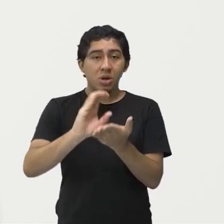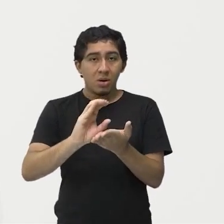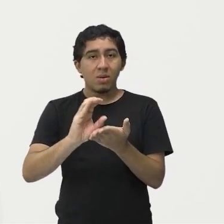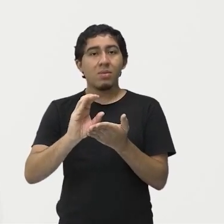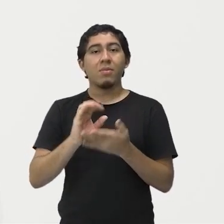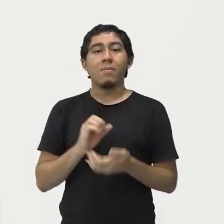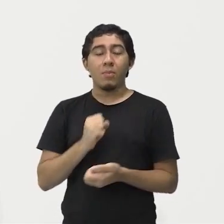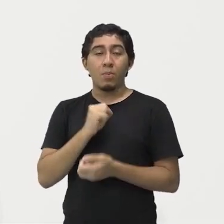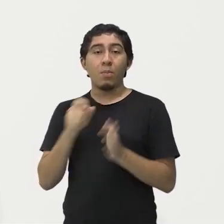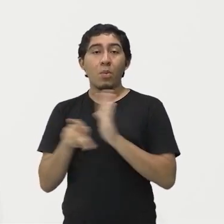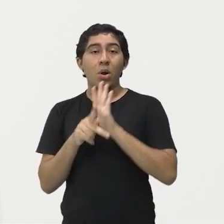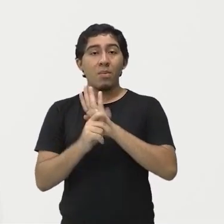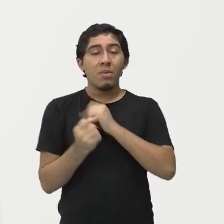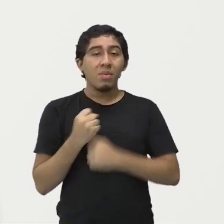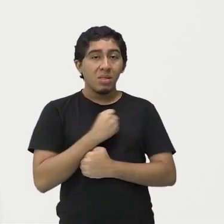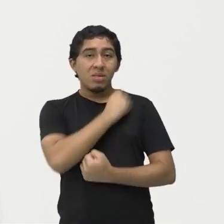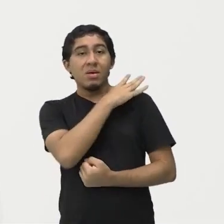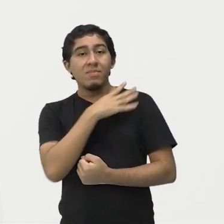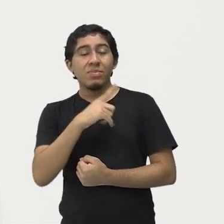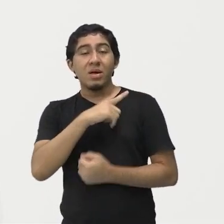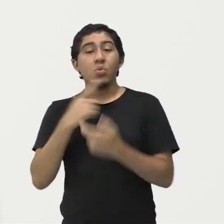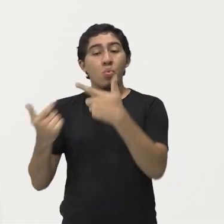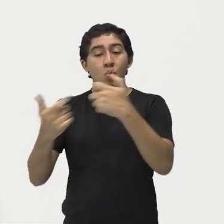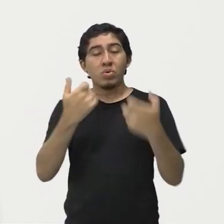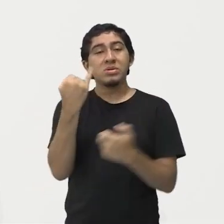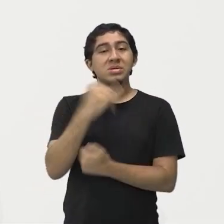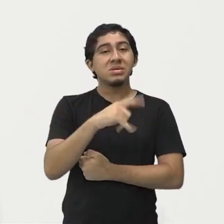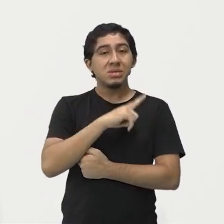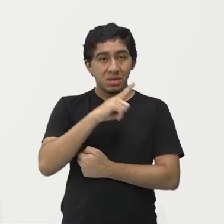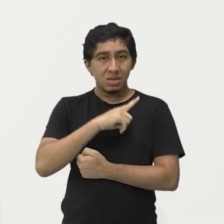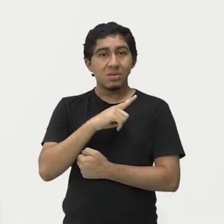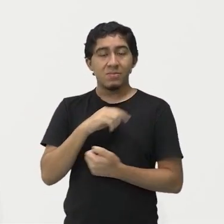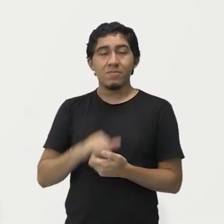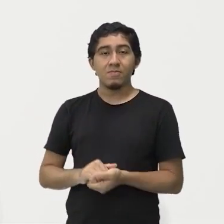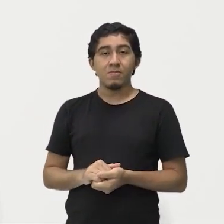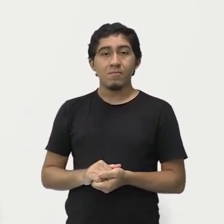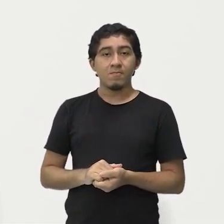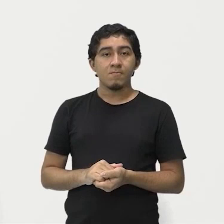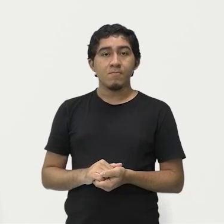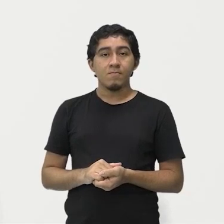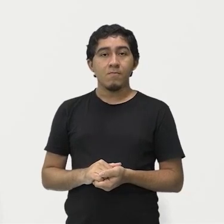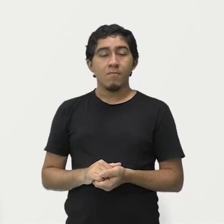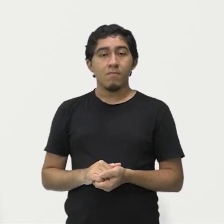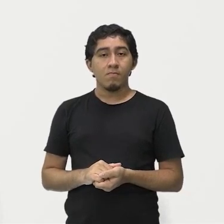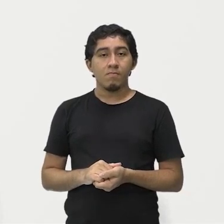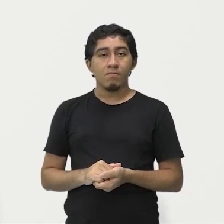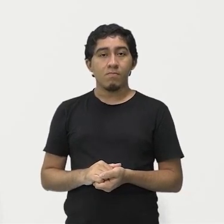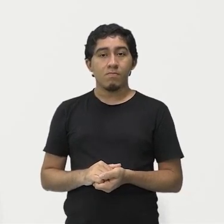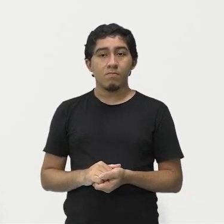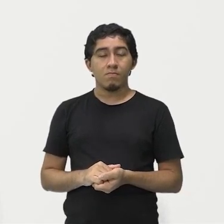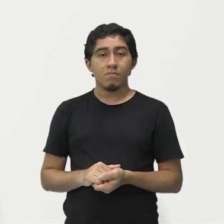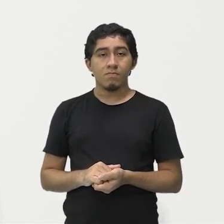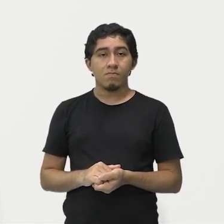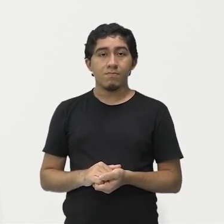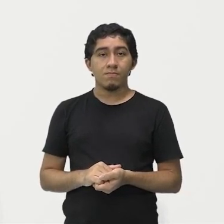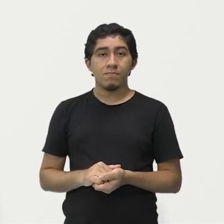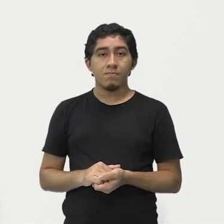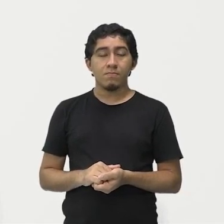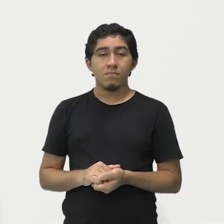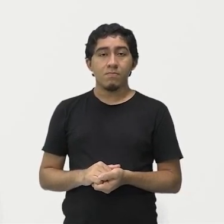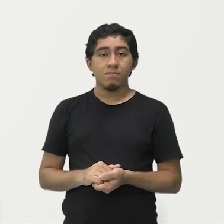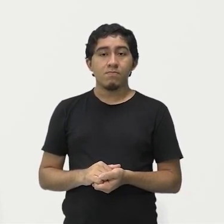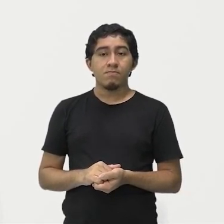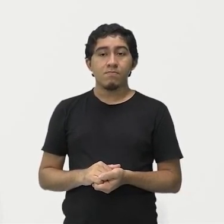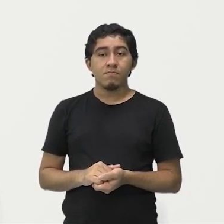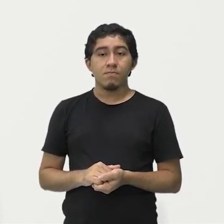lutar caso houvesse aí um outro conflito dos gregos com outros